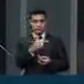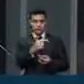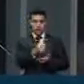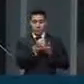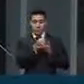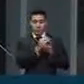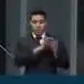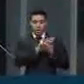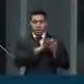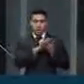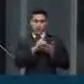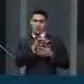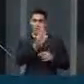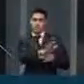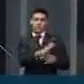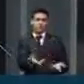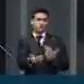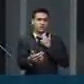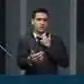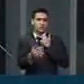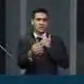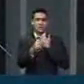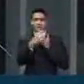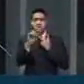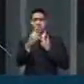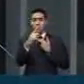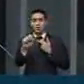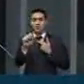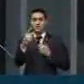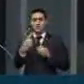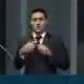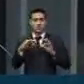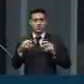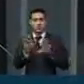né, a gente não vai ajudar. São Luís é a cidade de todos, inclusive da governadora que ela mora lá.